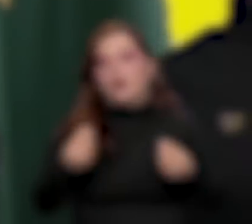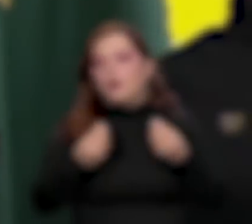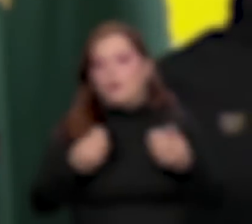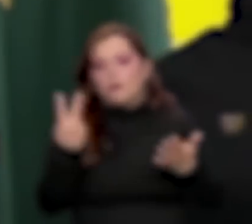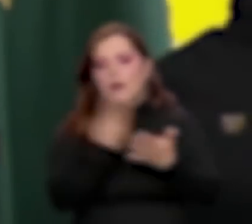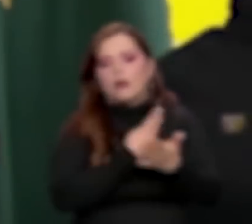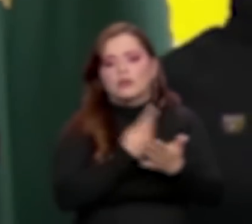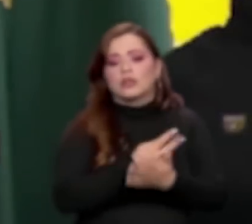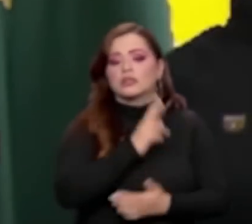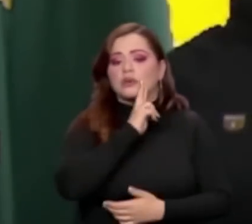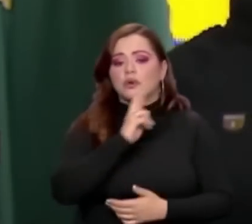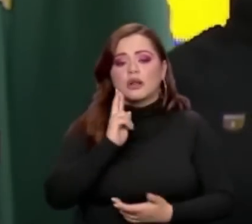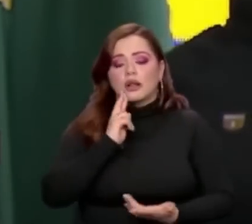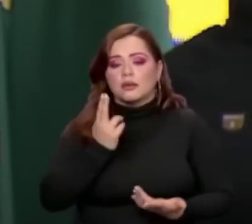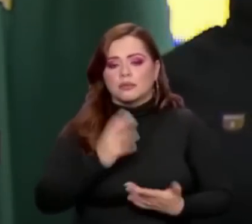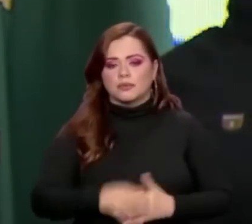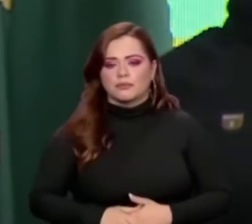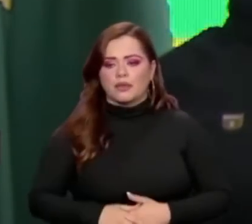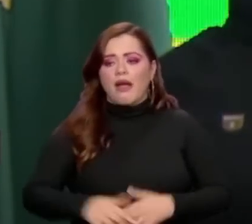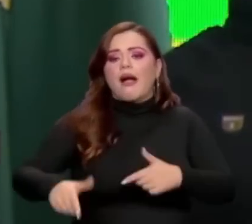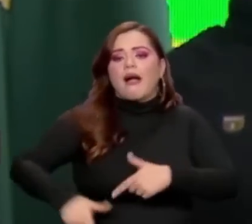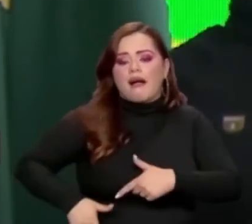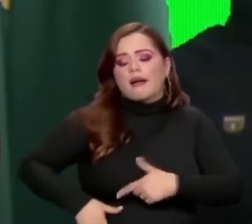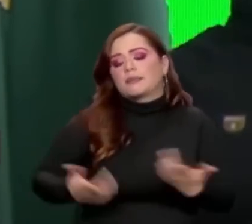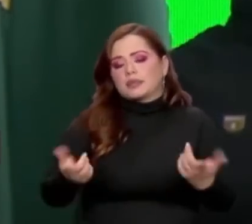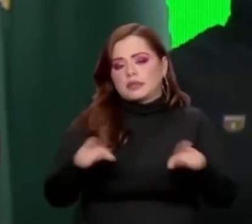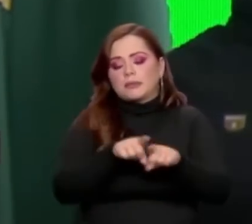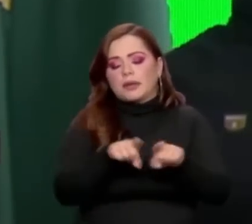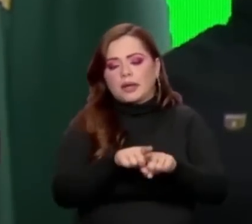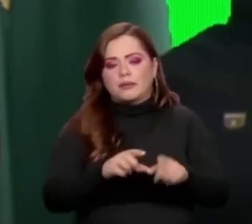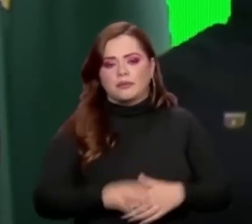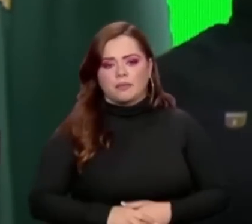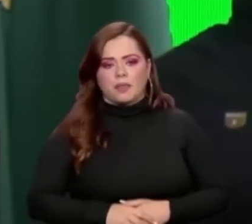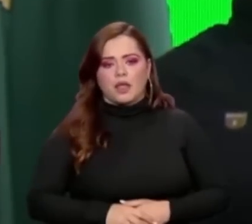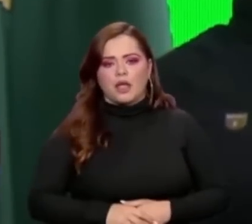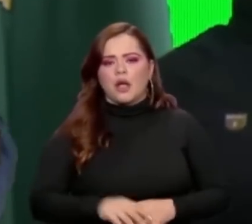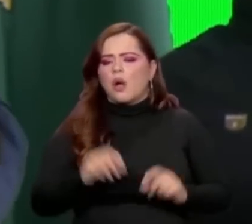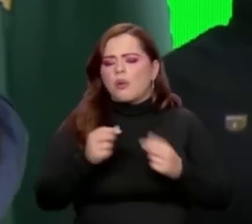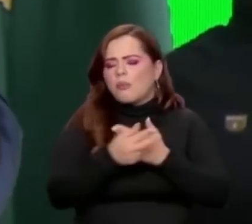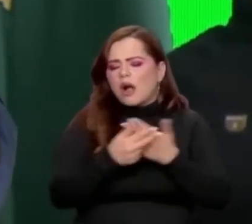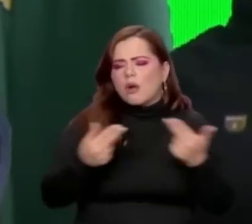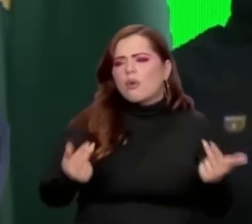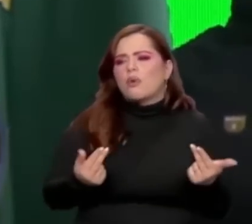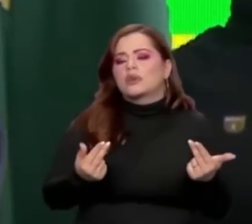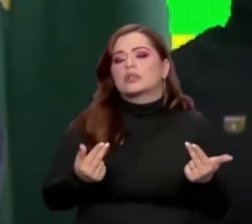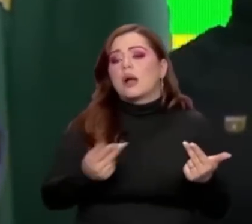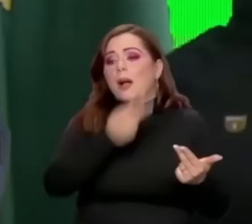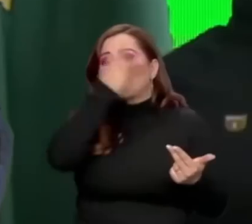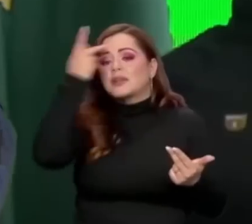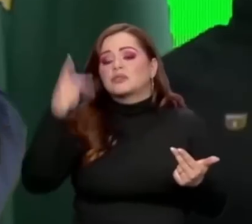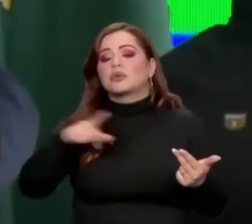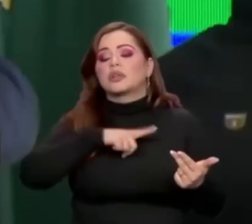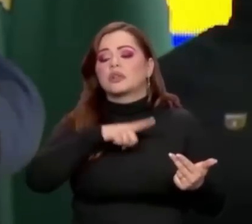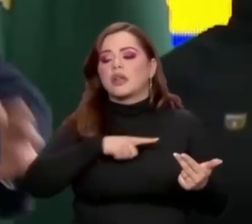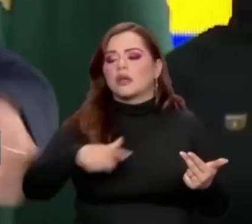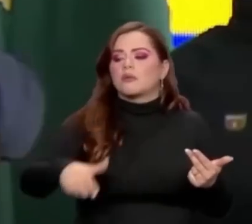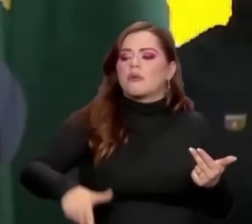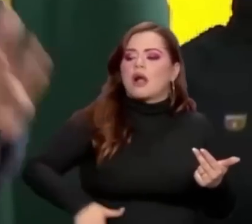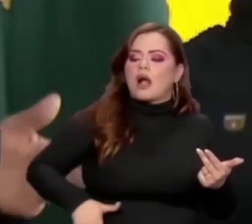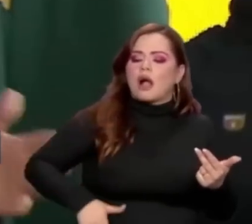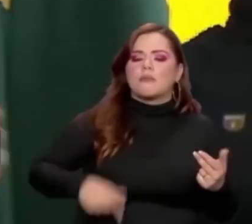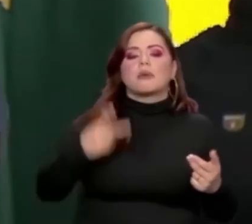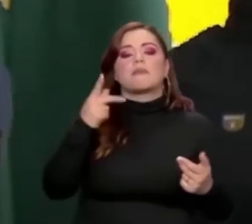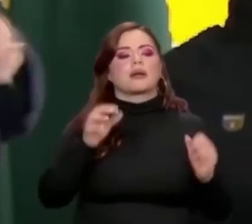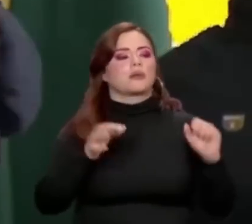outra coisa a questão das Armas olha uma coisa um cidadão tem uma arma em cada de proteção